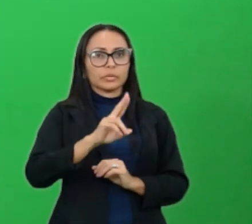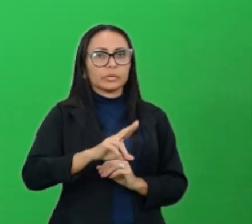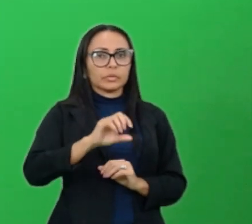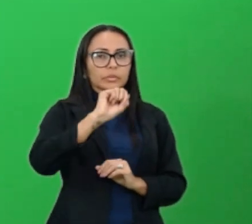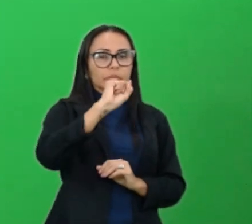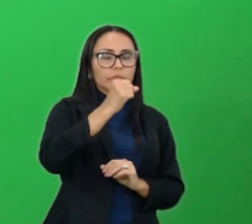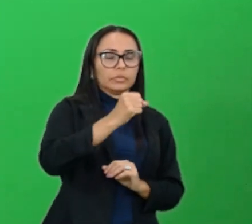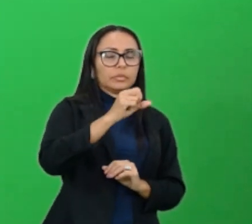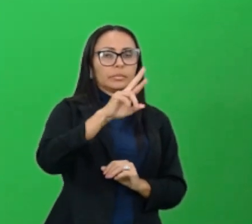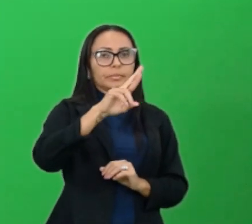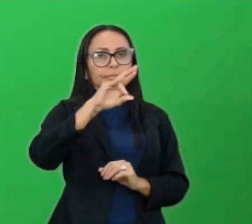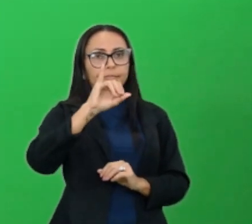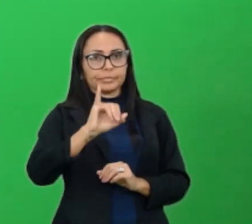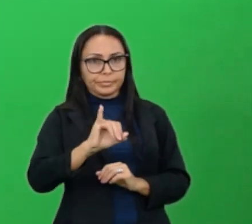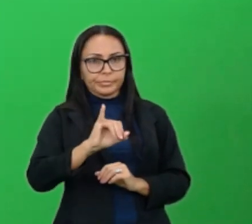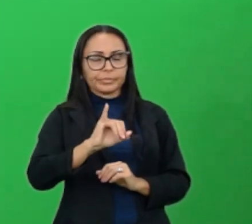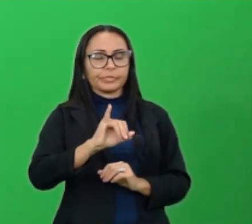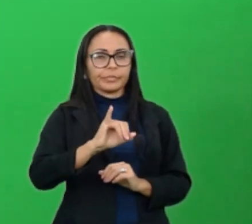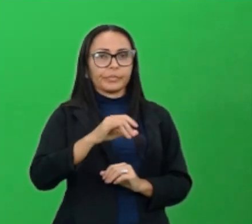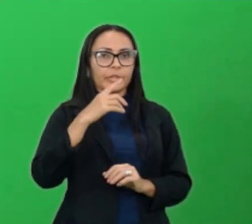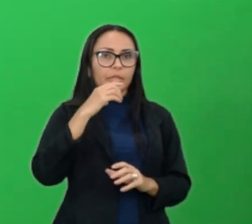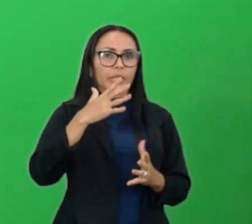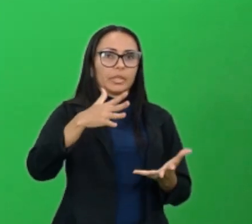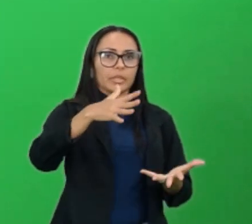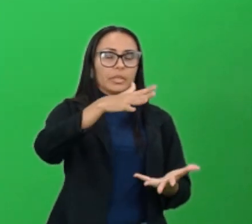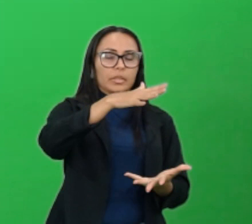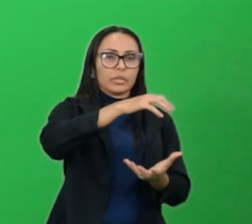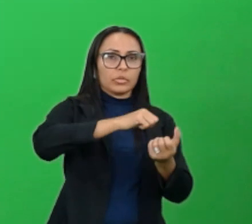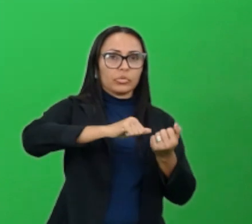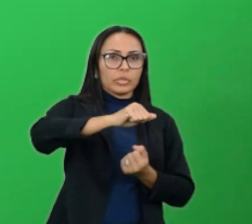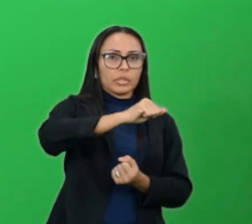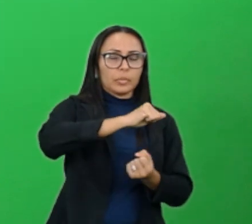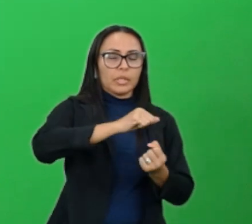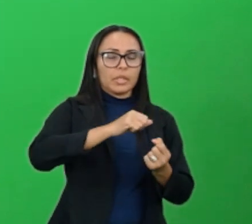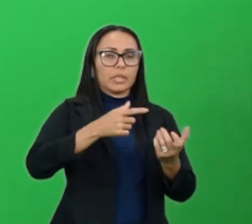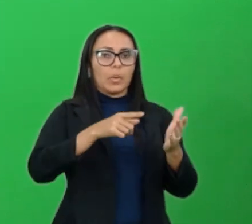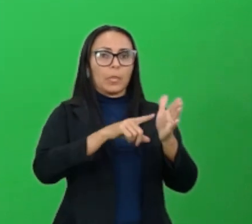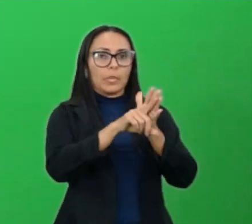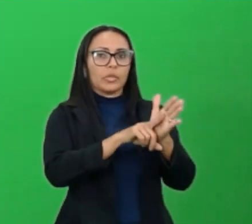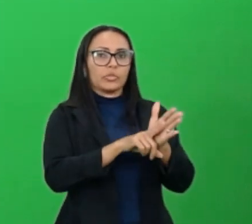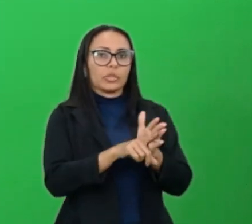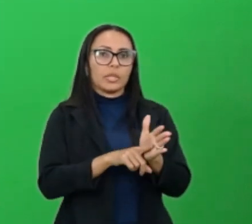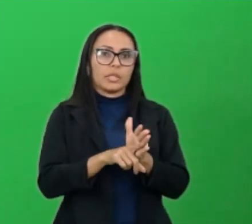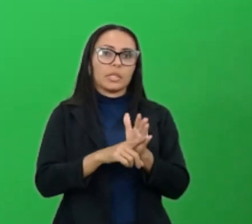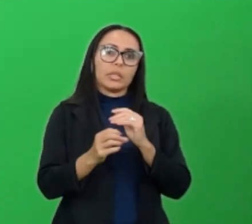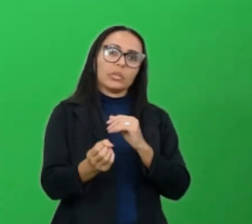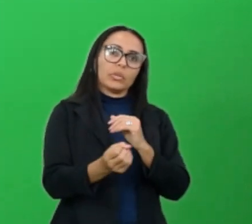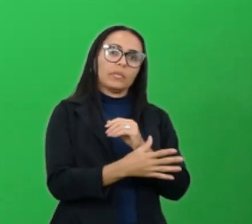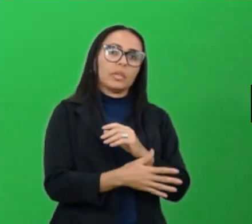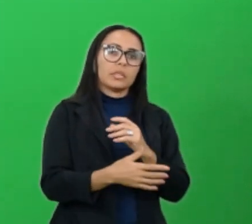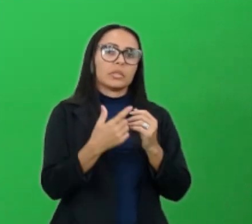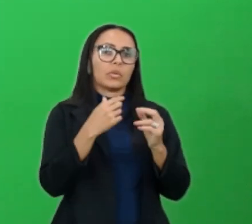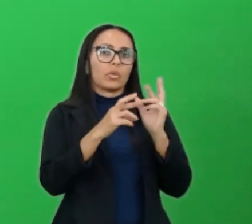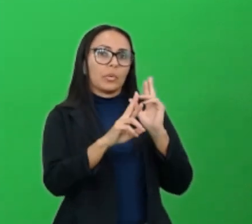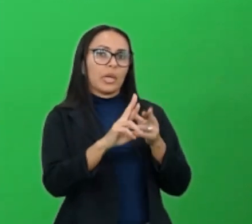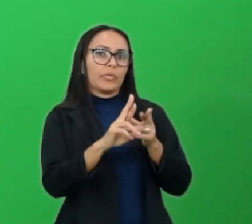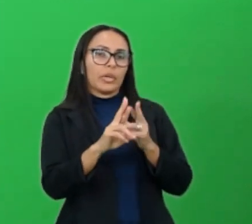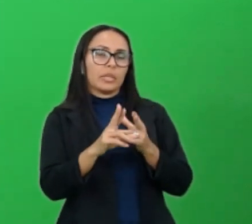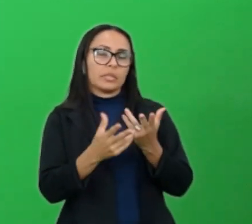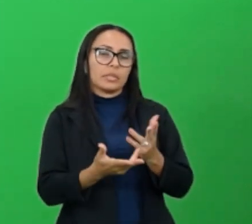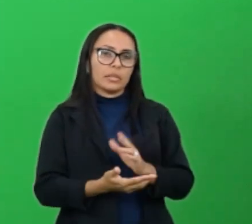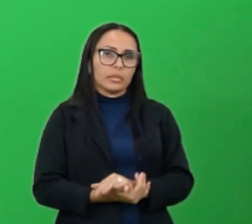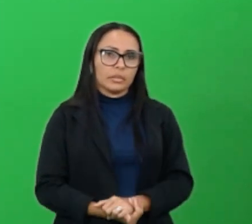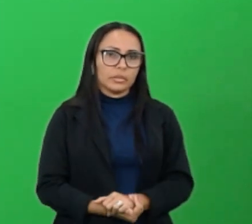né, que é sustentabilidade, né, pesquisa e inovação, como referencial teórico. Então, o SRI ele representa um